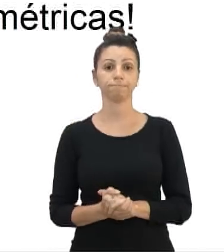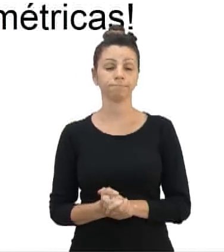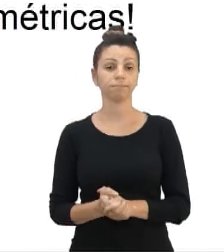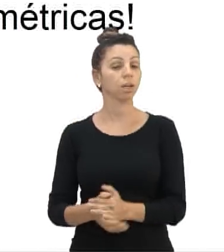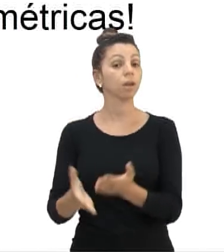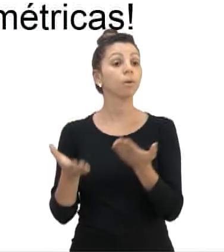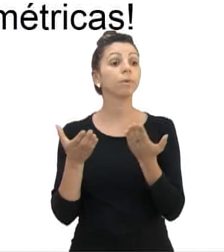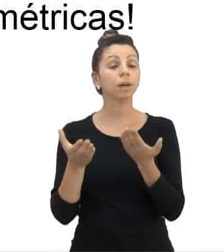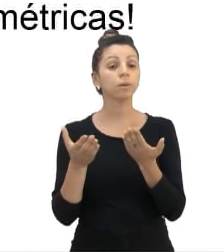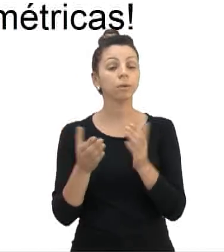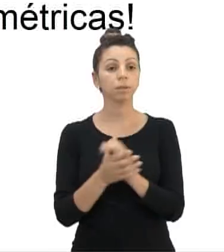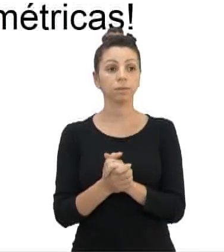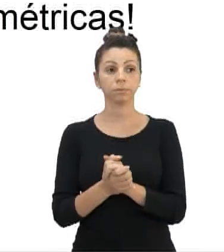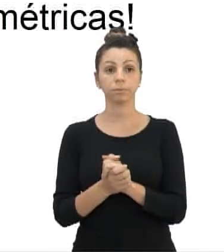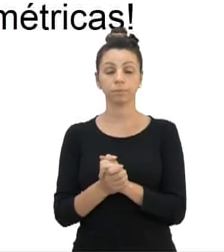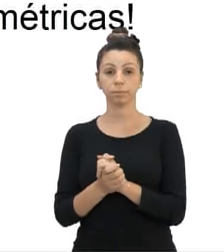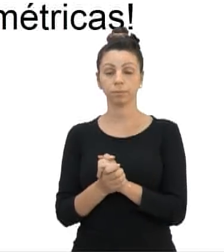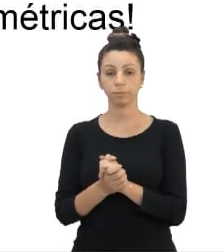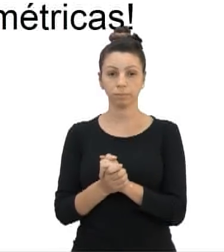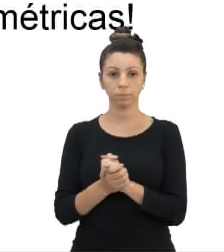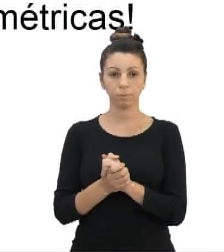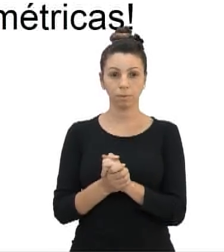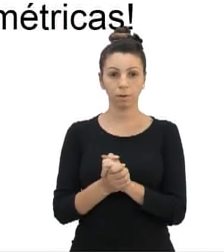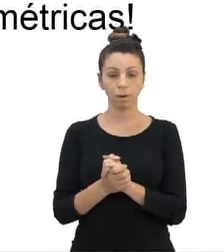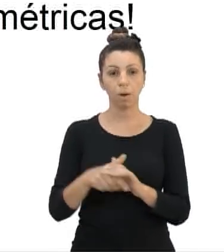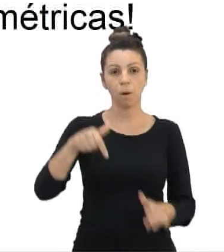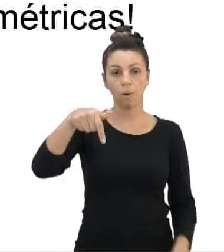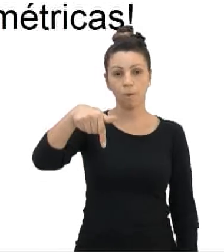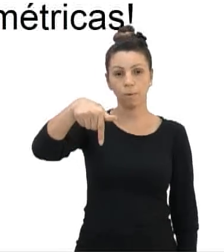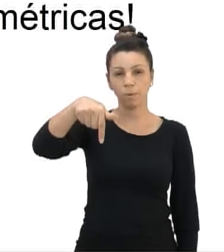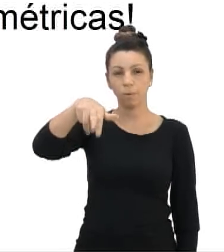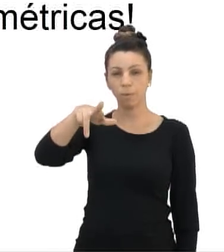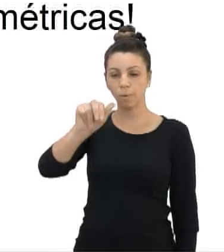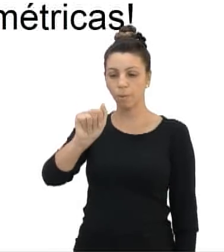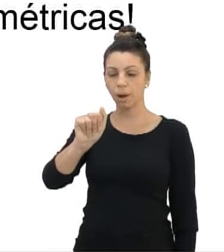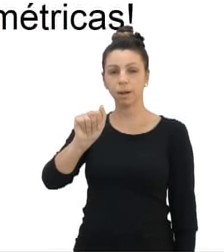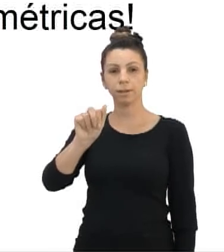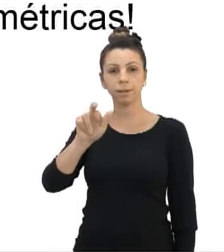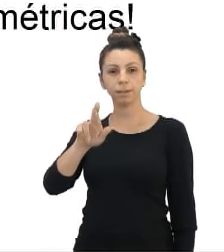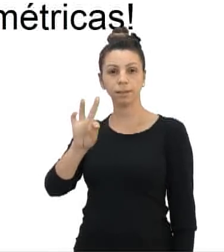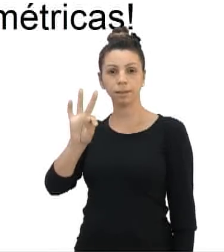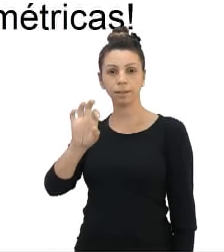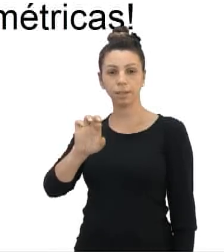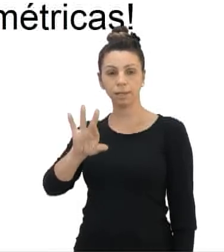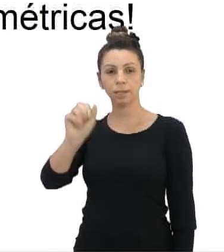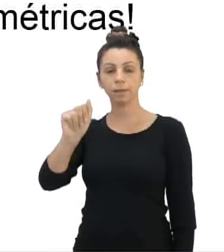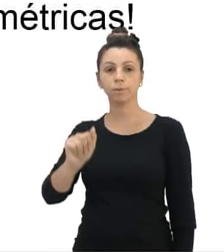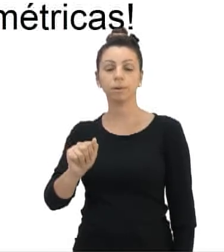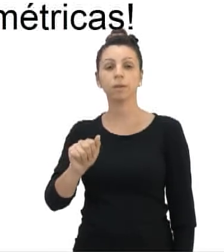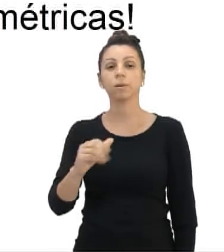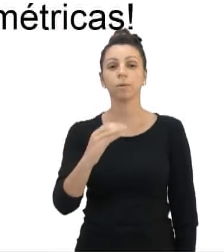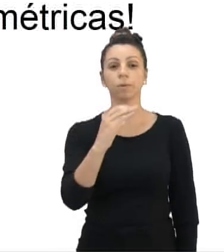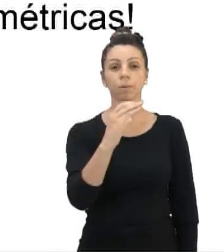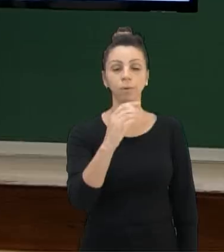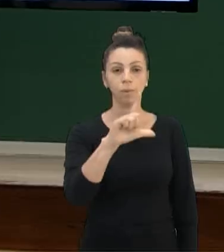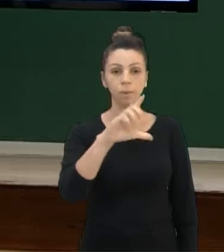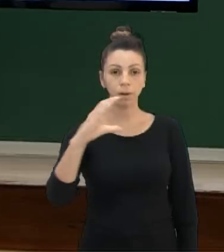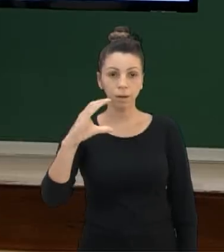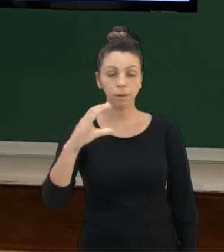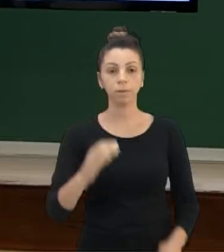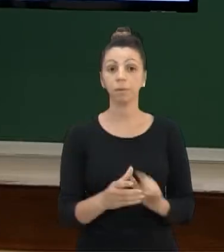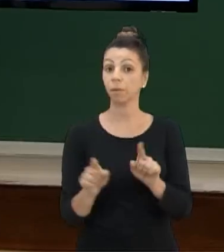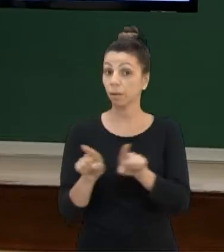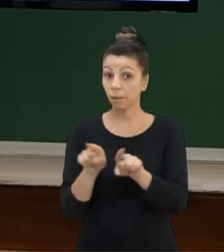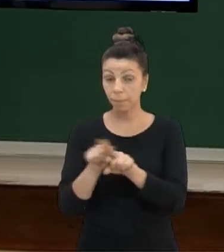vocês separem em duas aqui, ó, o quarteirão e o lote colonial. Elas são medidas agrárias também, só que